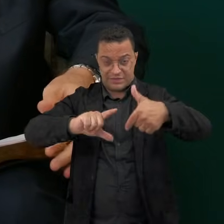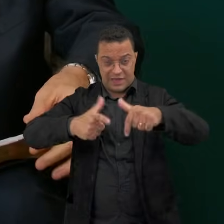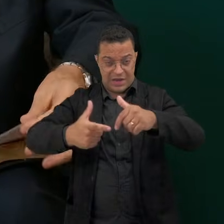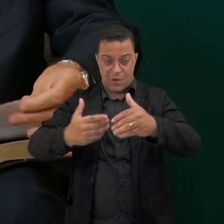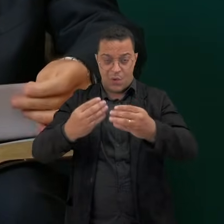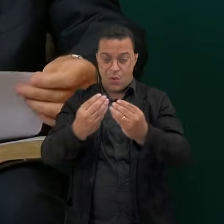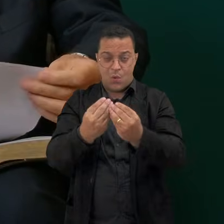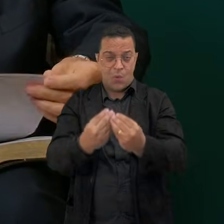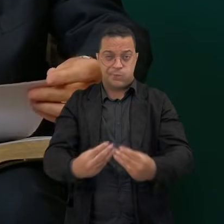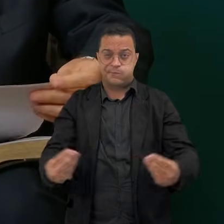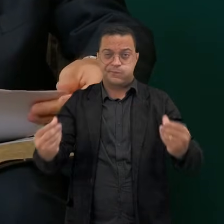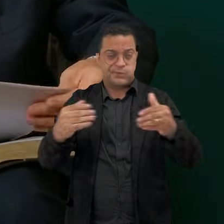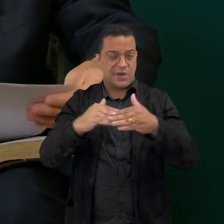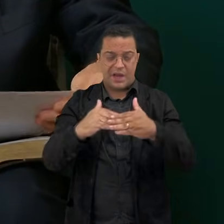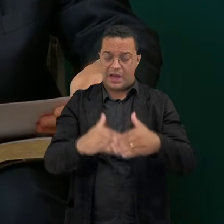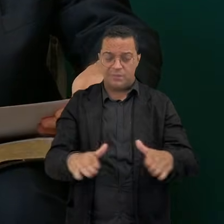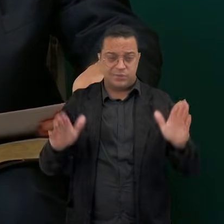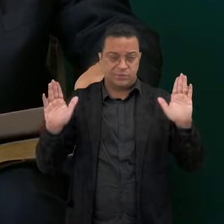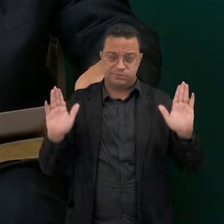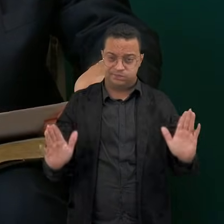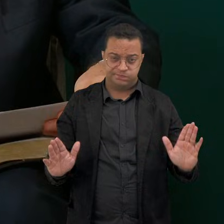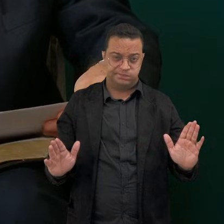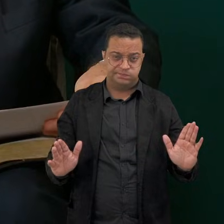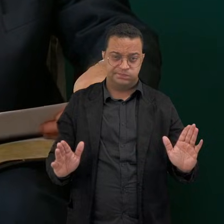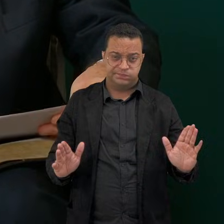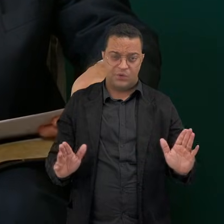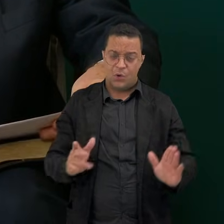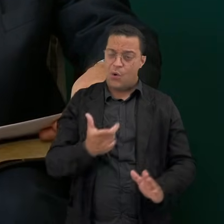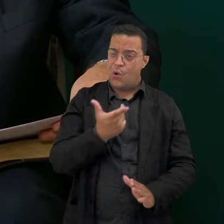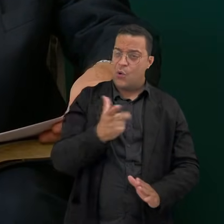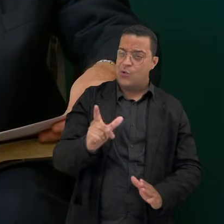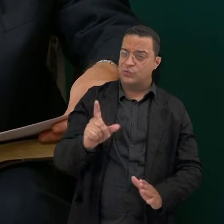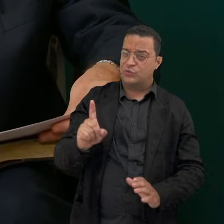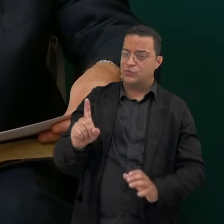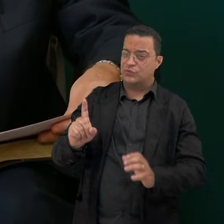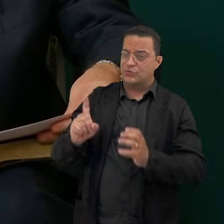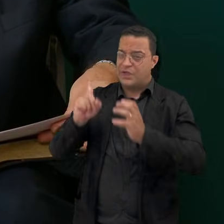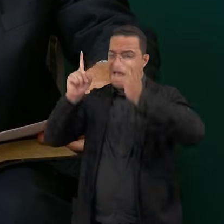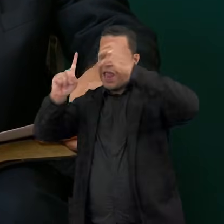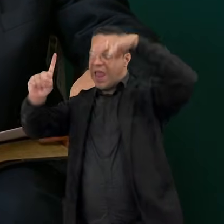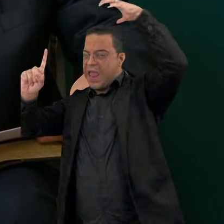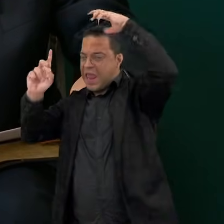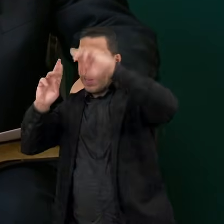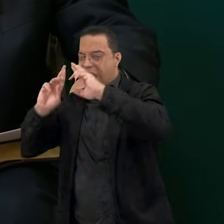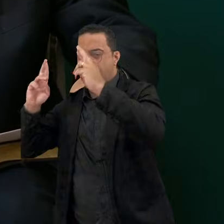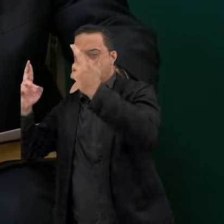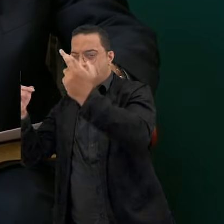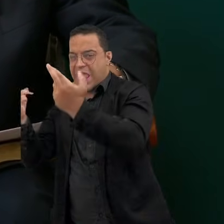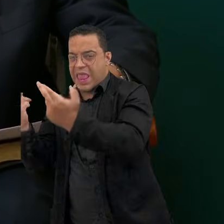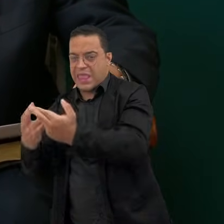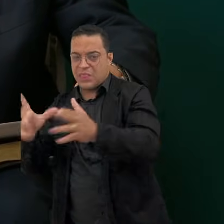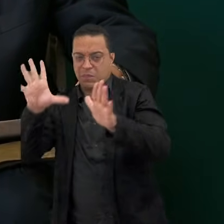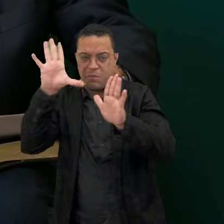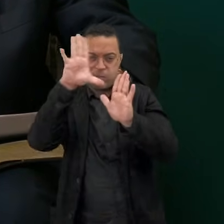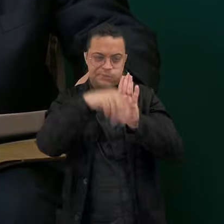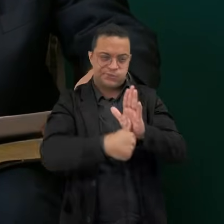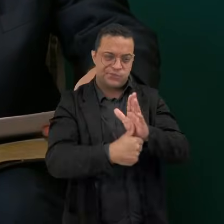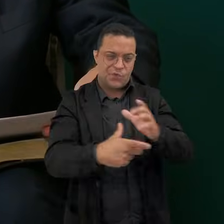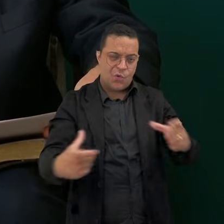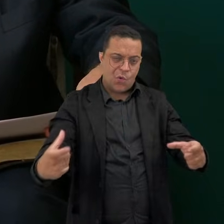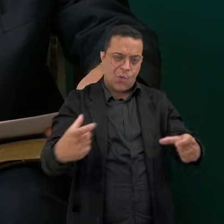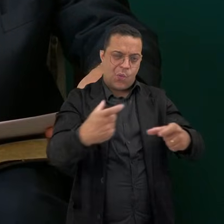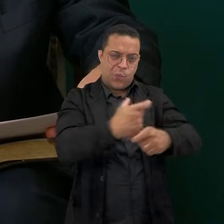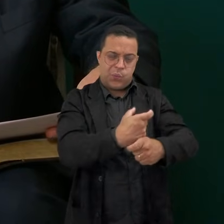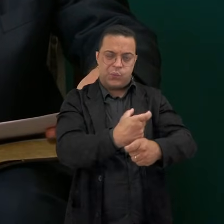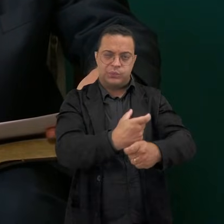terra ficou abandonada. Reinos dominaram, porque ali é uma região de trânsito comercial. Exatamente.